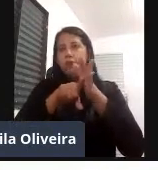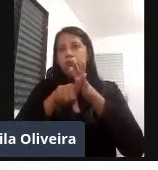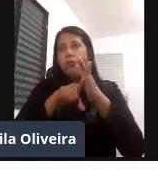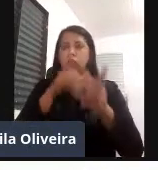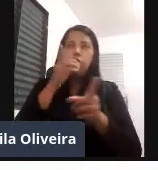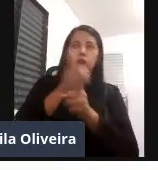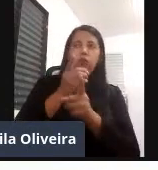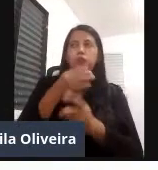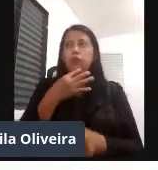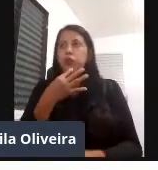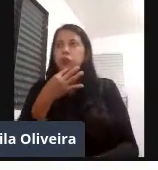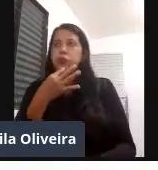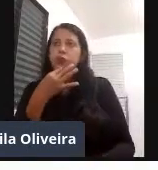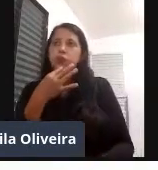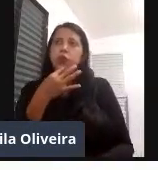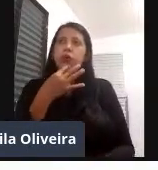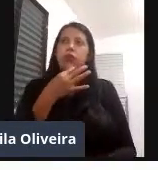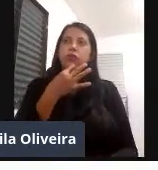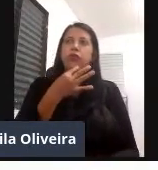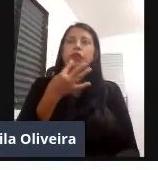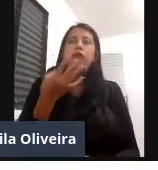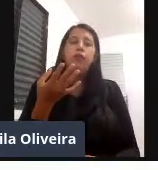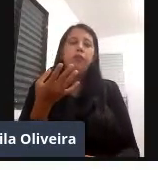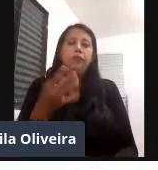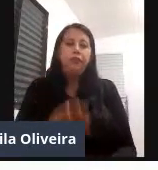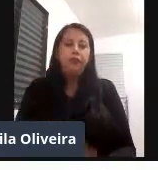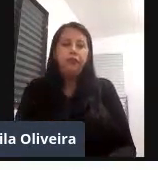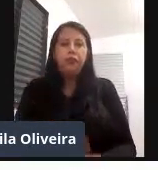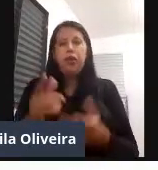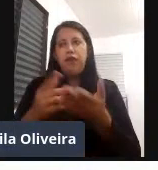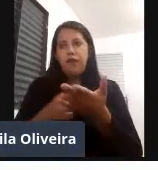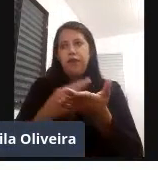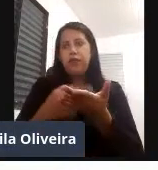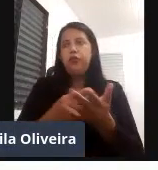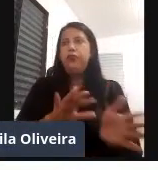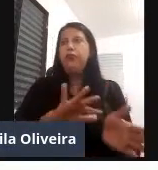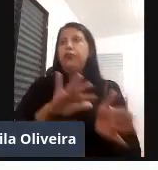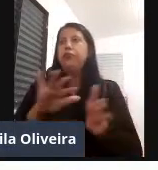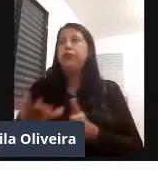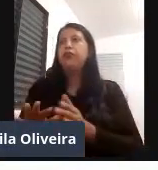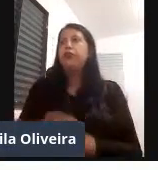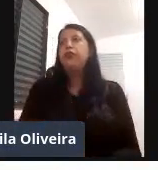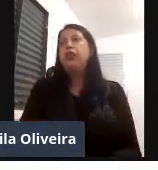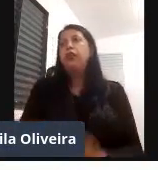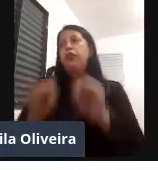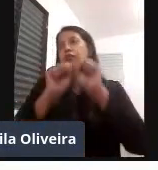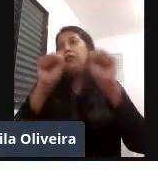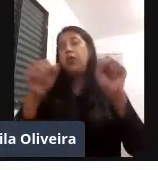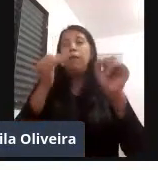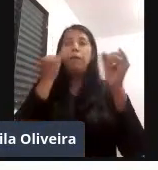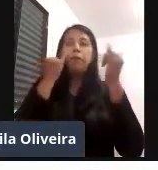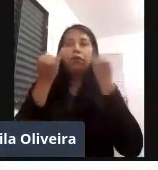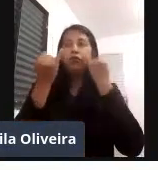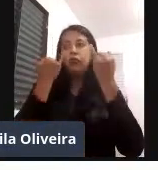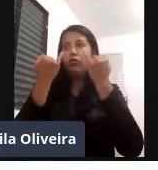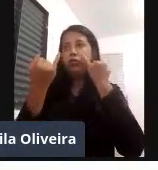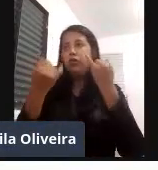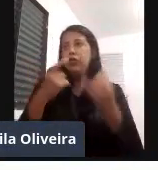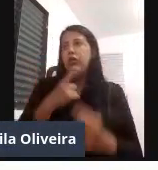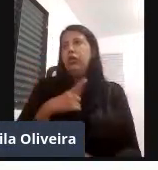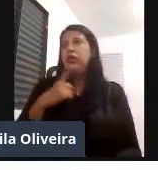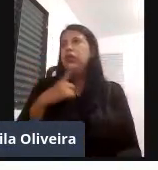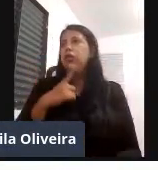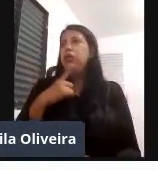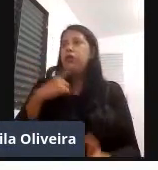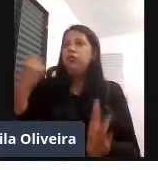materiais. Então, as bases de dados, algumas dessas que eu mencionei, elas vão se constituir como um marco